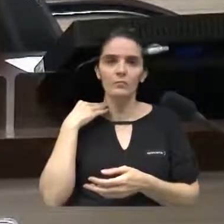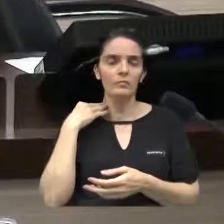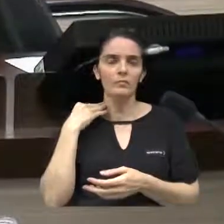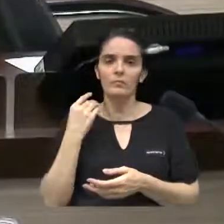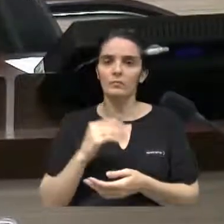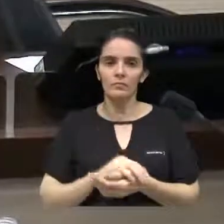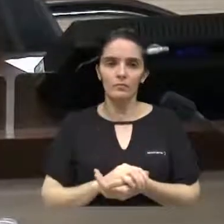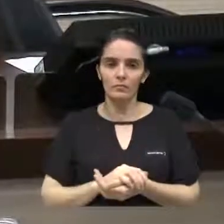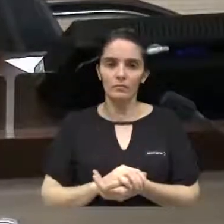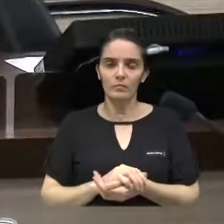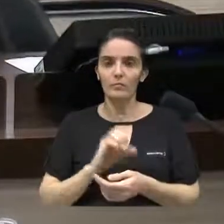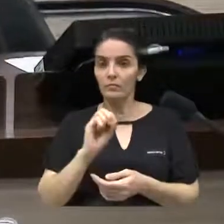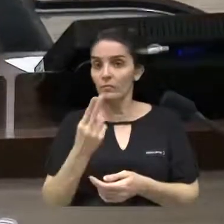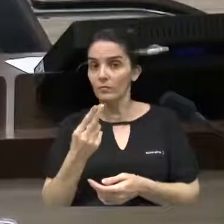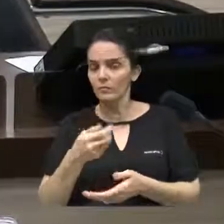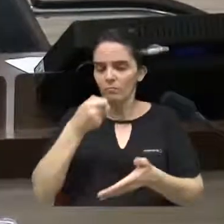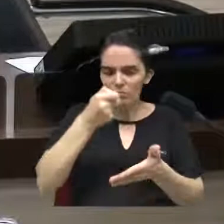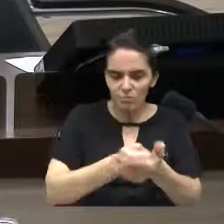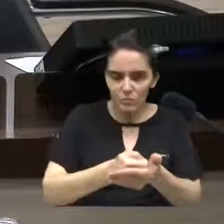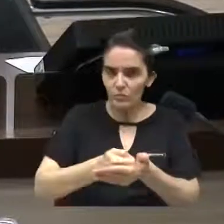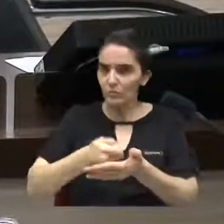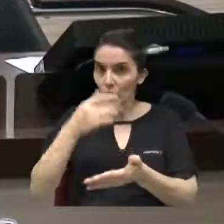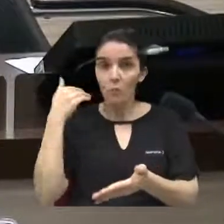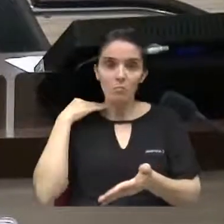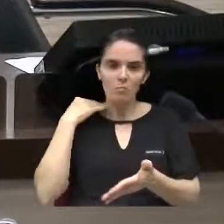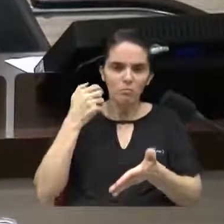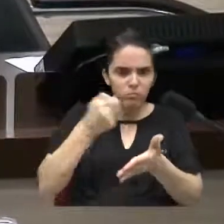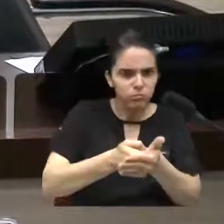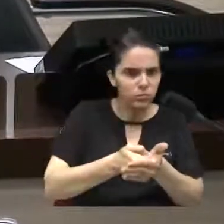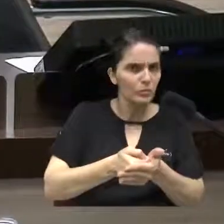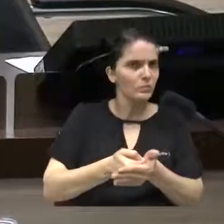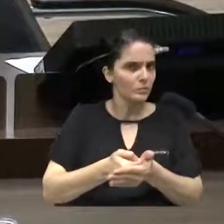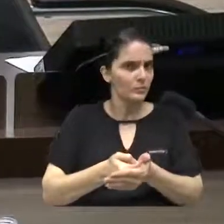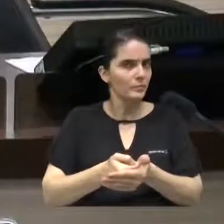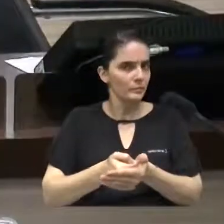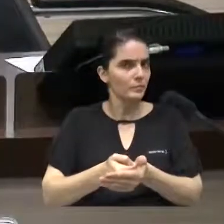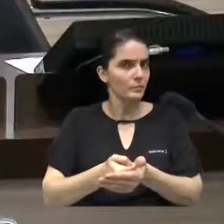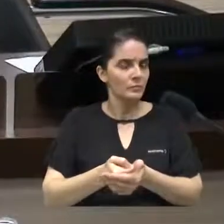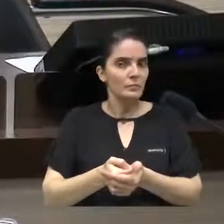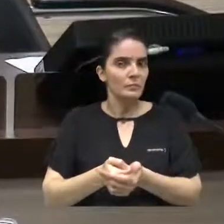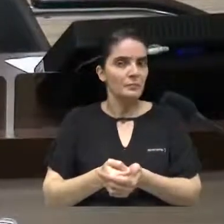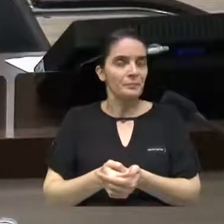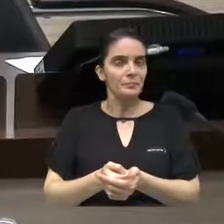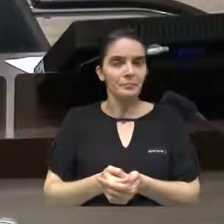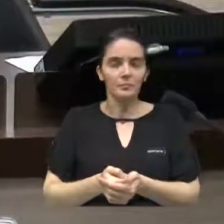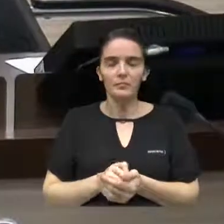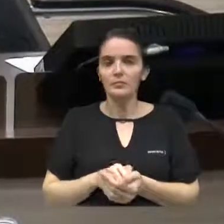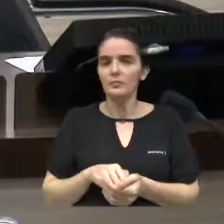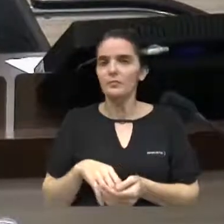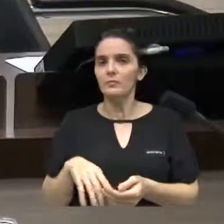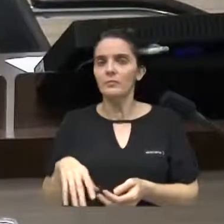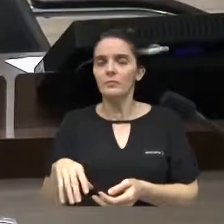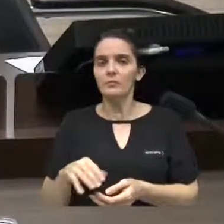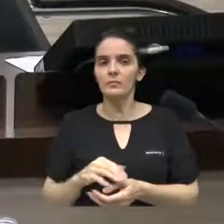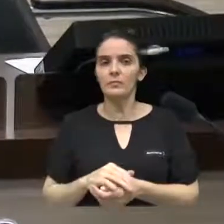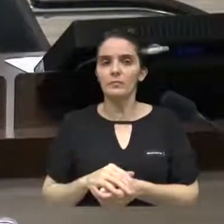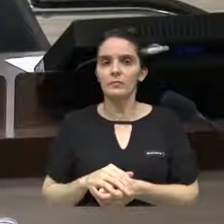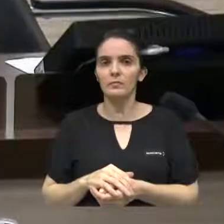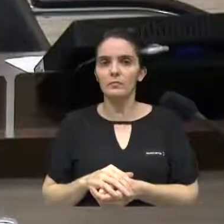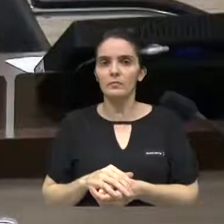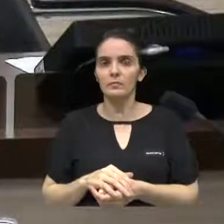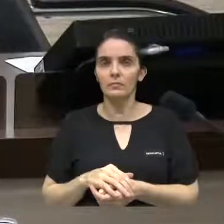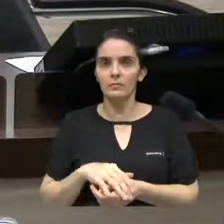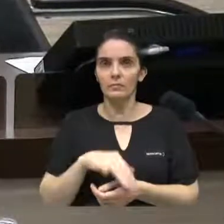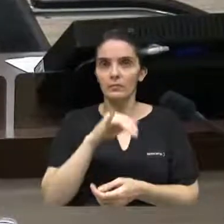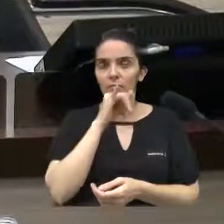ou se forem forçadas a aceitarem dentro da instituição financeira a venda casada para ter o seu crédito, vou usar o